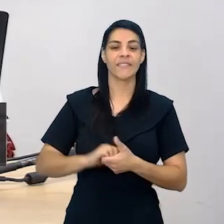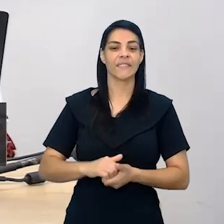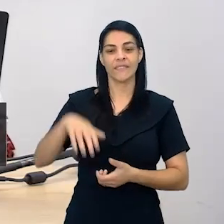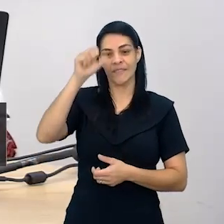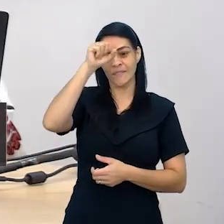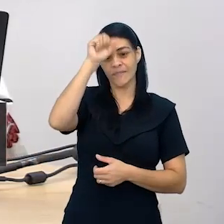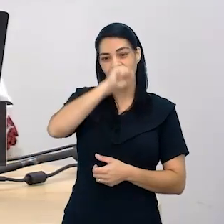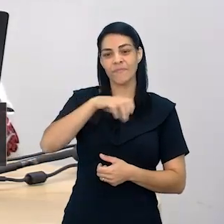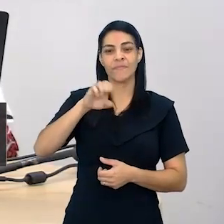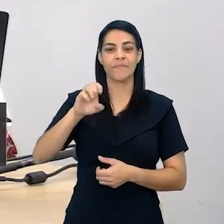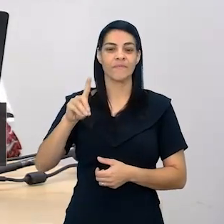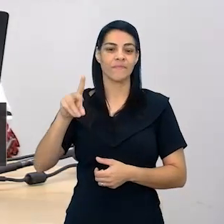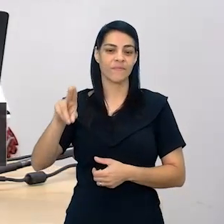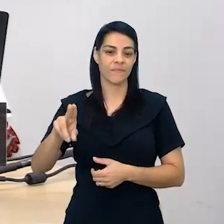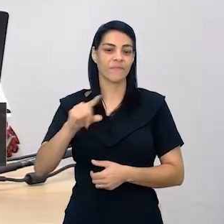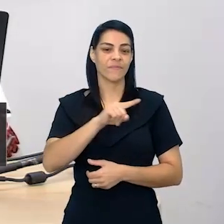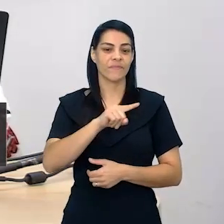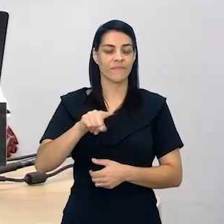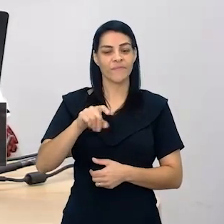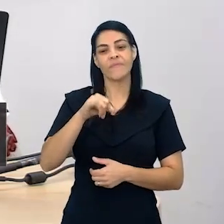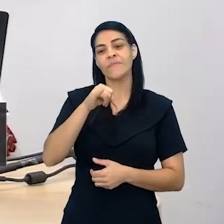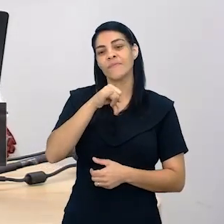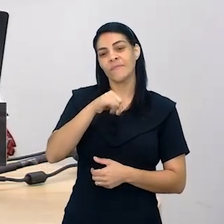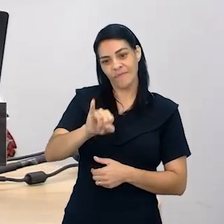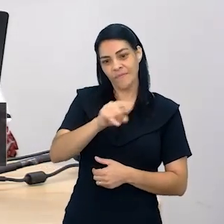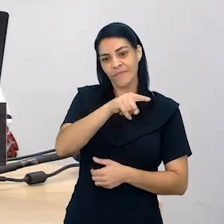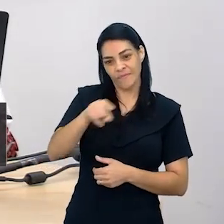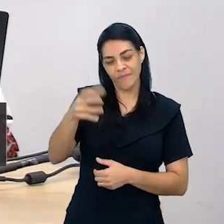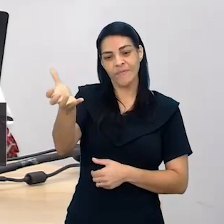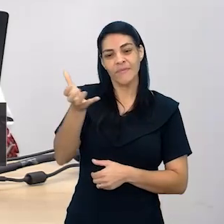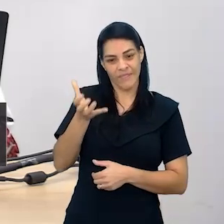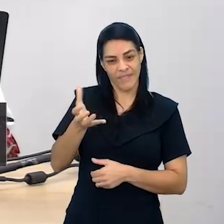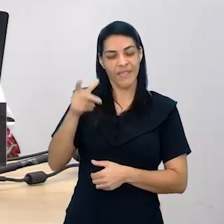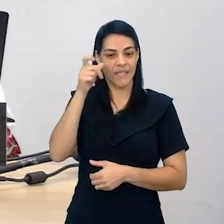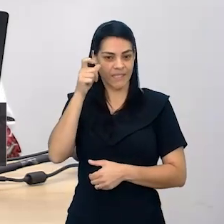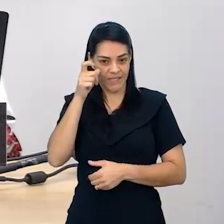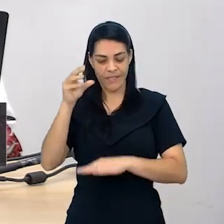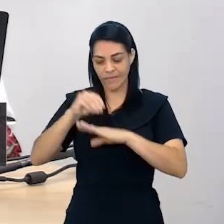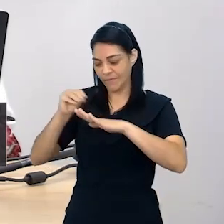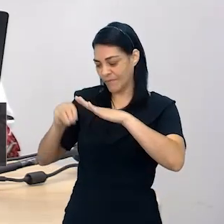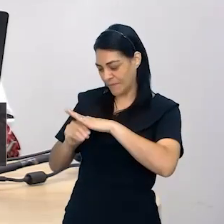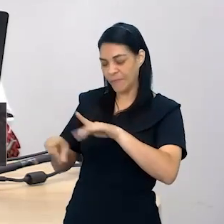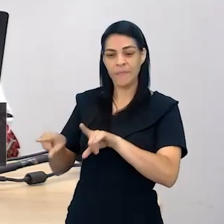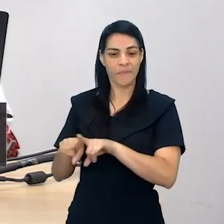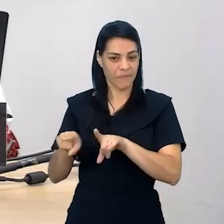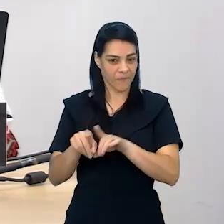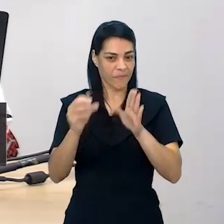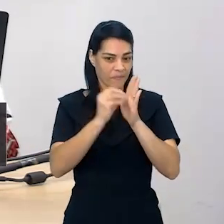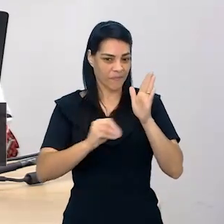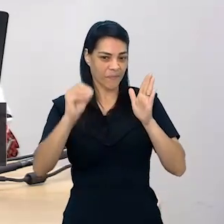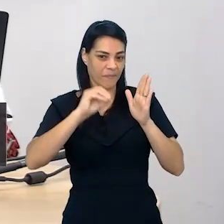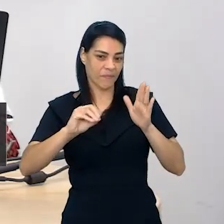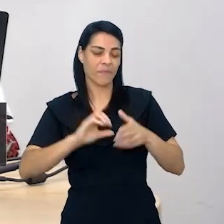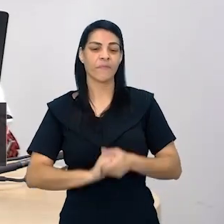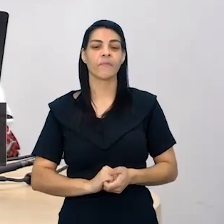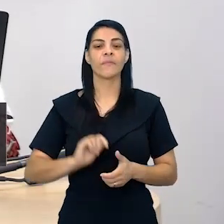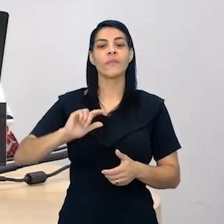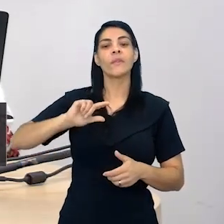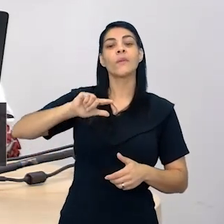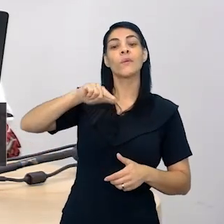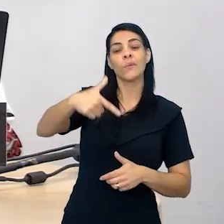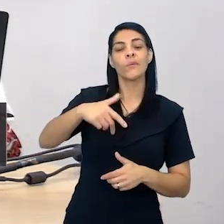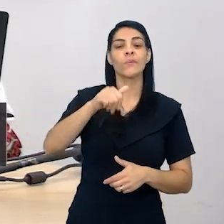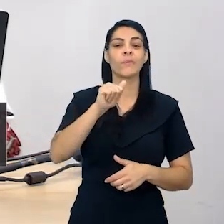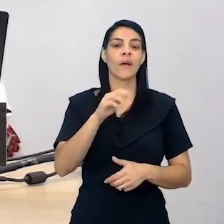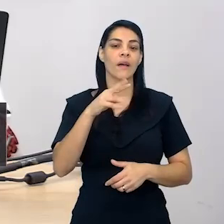vocês Caso vocês queiram assistir aí esses atpcs estão no repositório outra TPC também que deixou